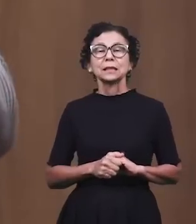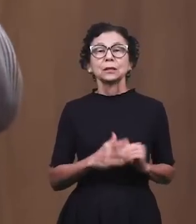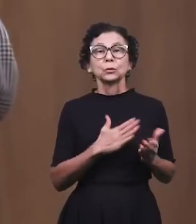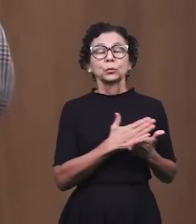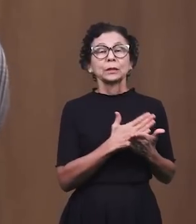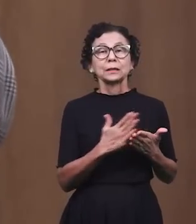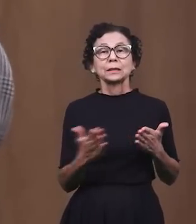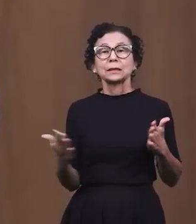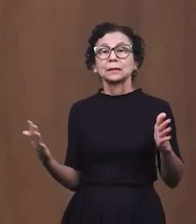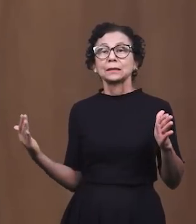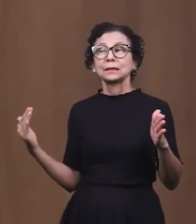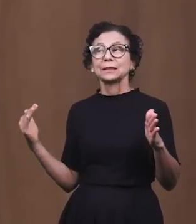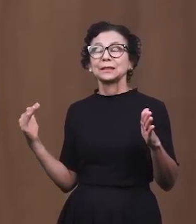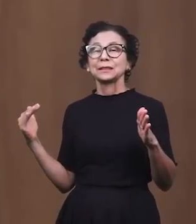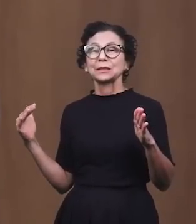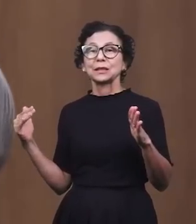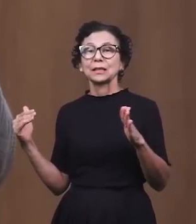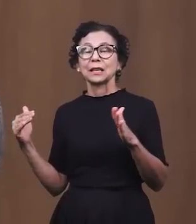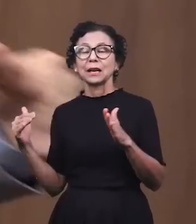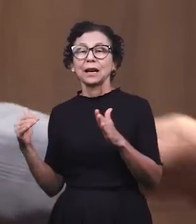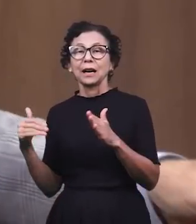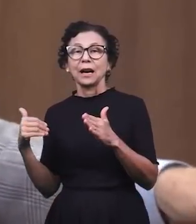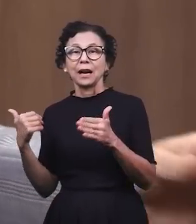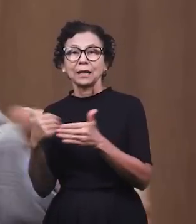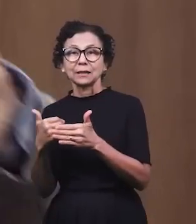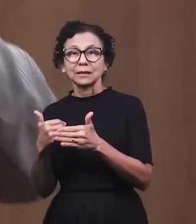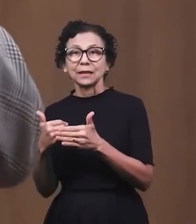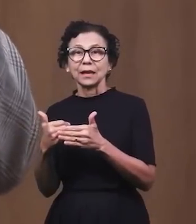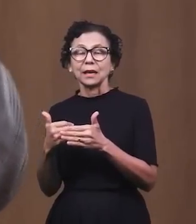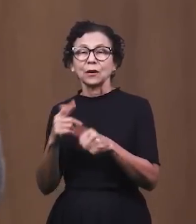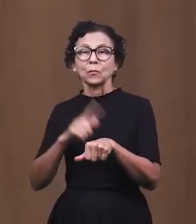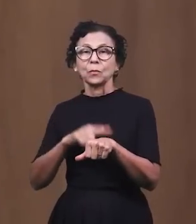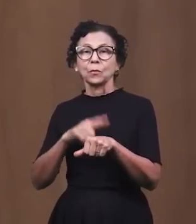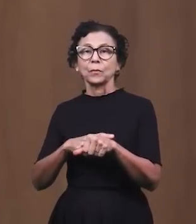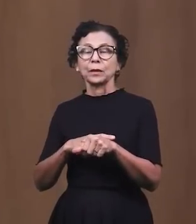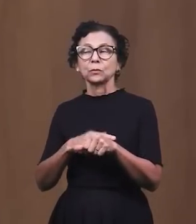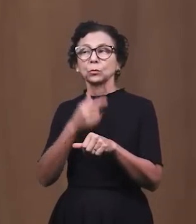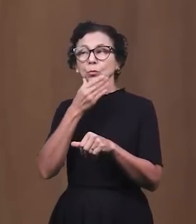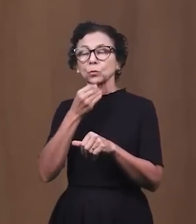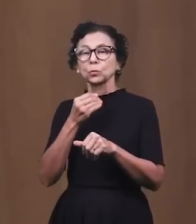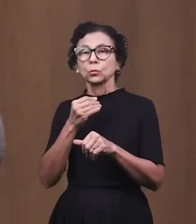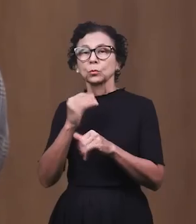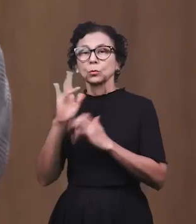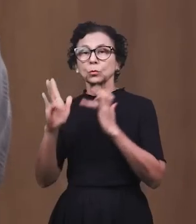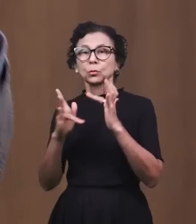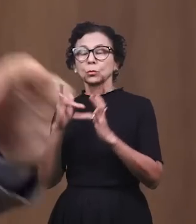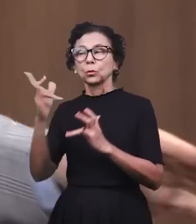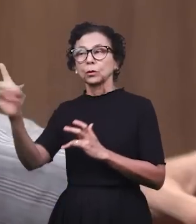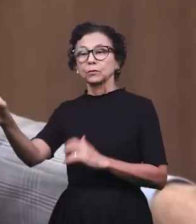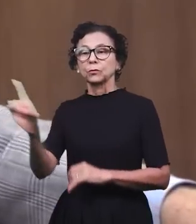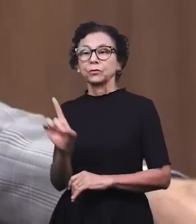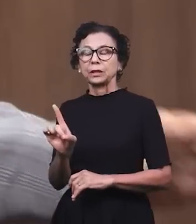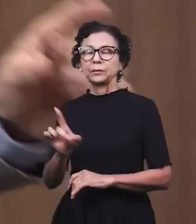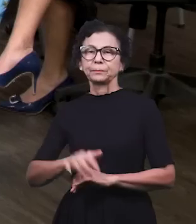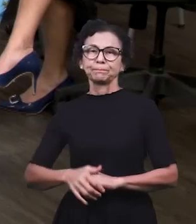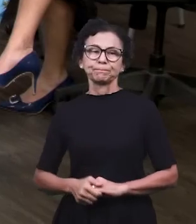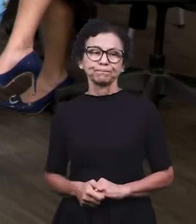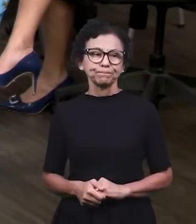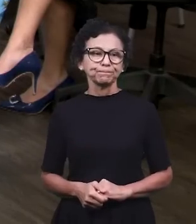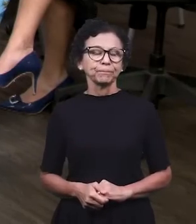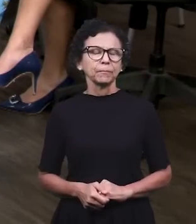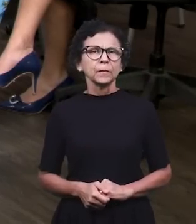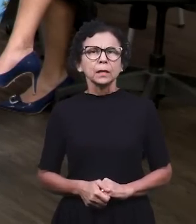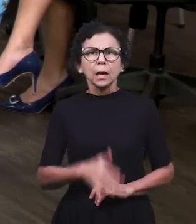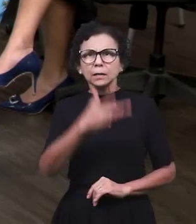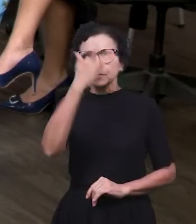uma coisa assim impressionante. E todos os pastores que estavam lá ficaram assim impactados. A pessoa disse assim,